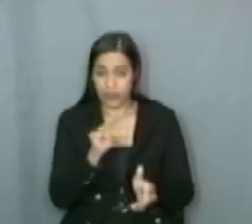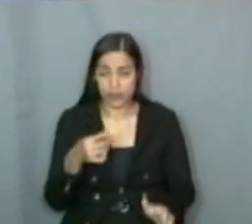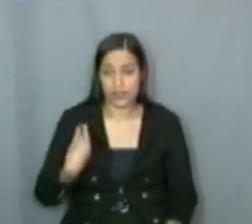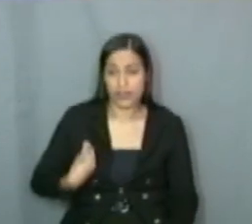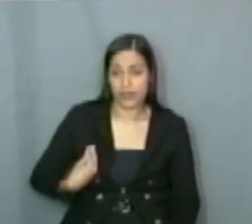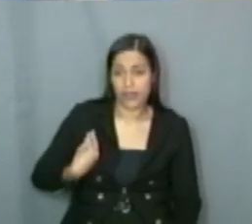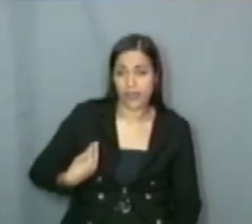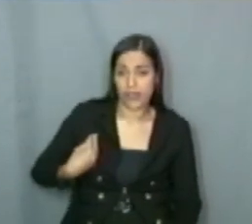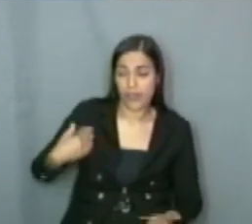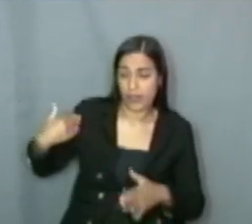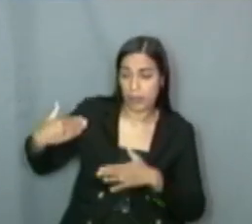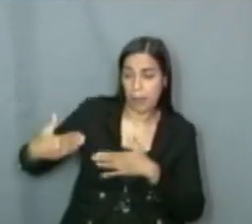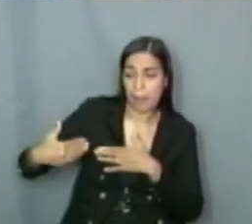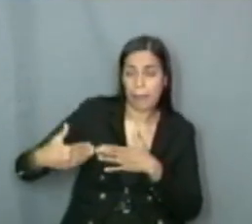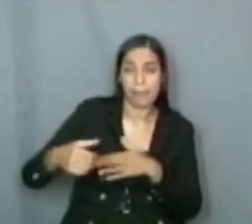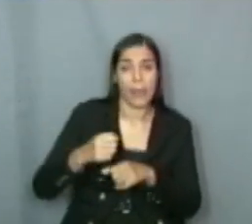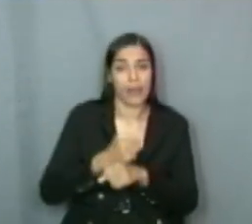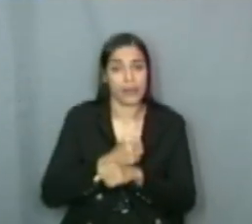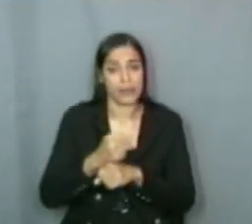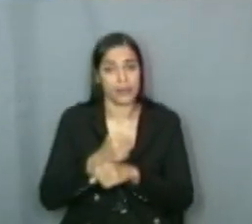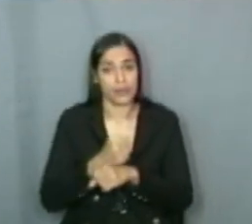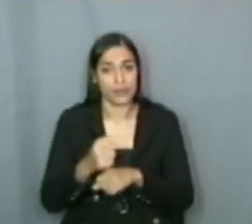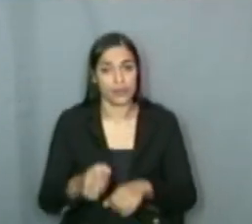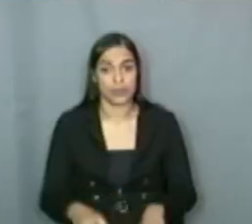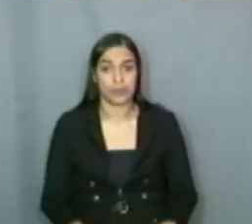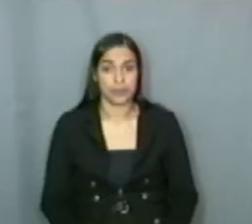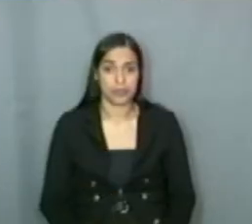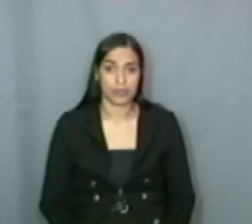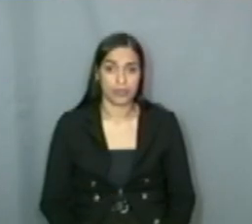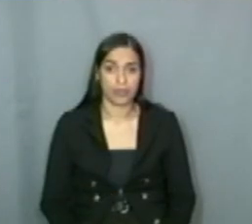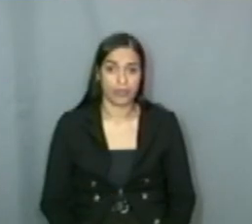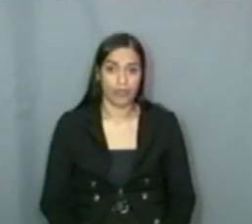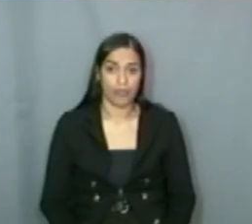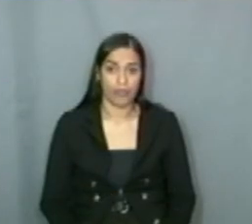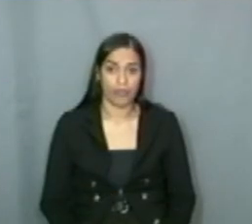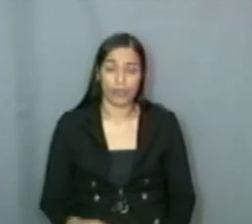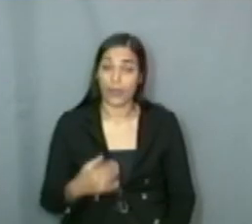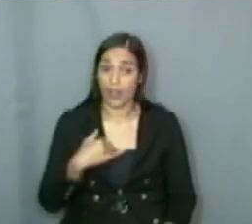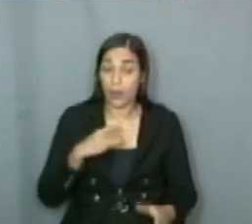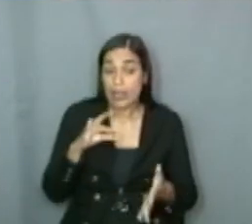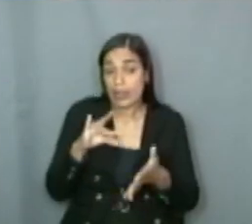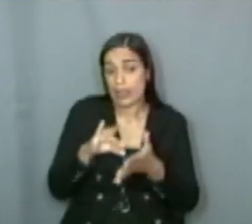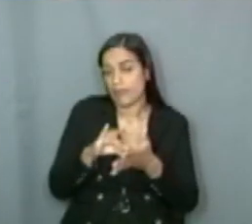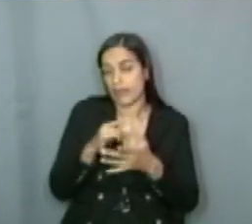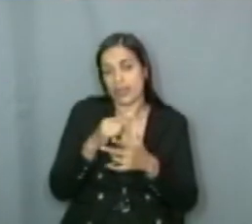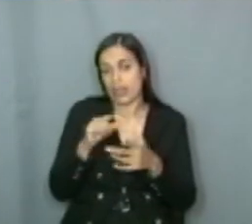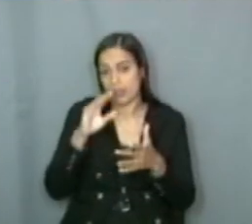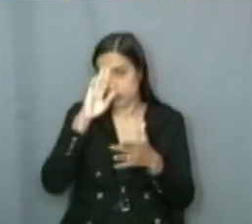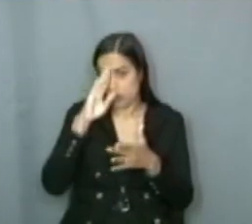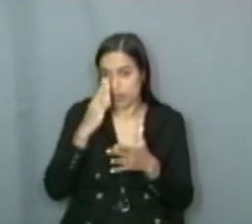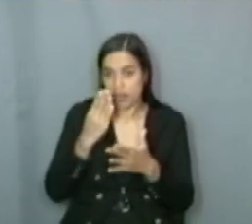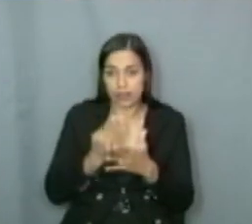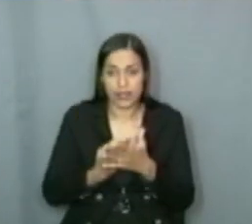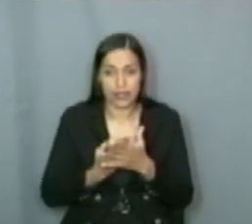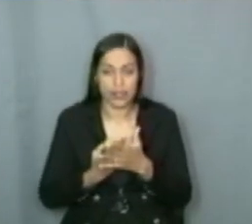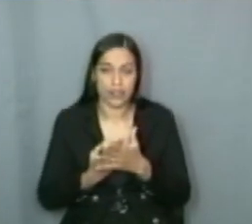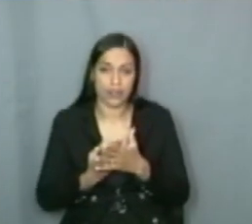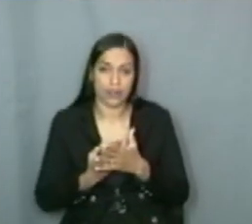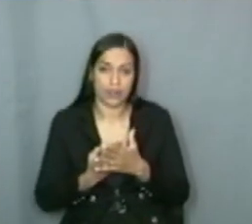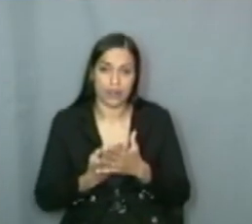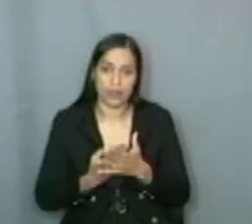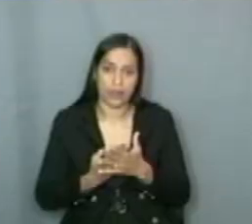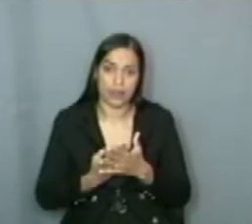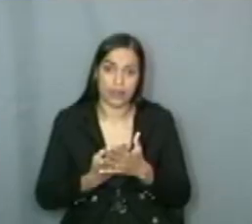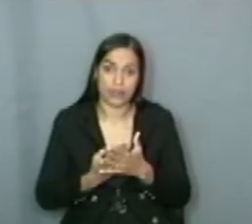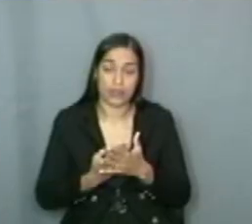durante todos esses anos. Eu não acredito. Eu realmente não acredito. Porque se isso